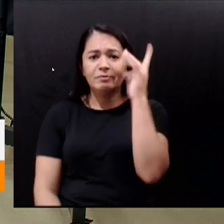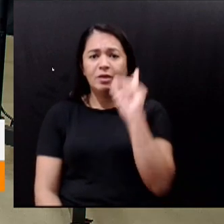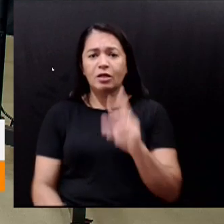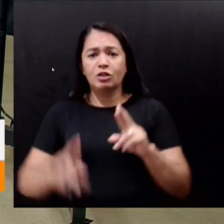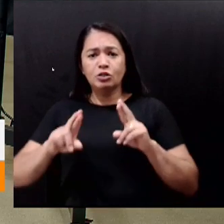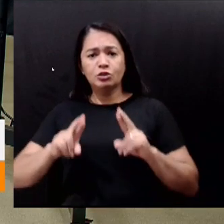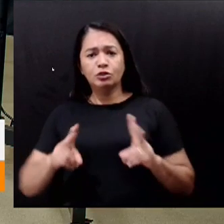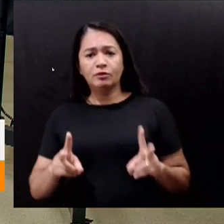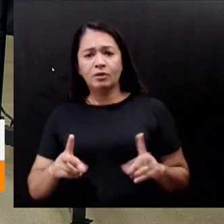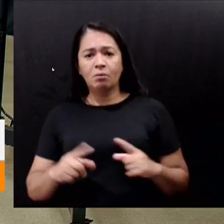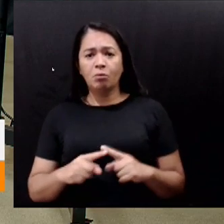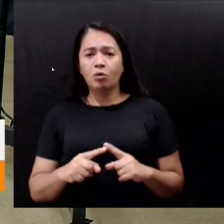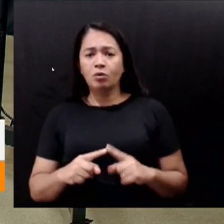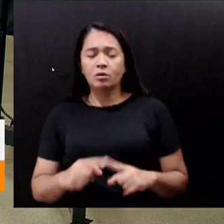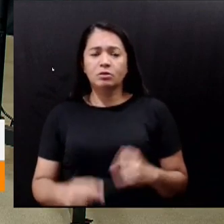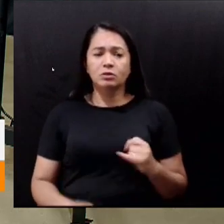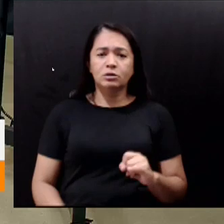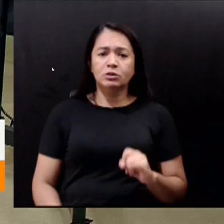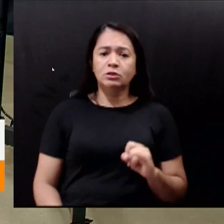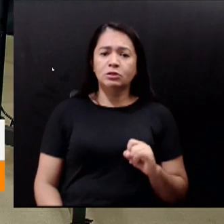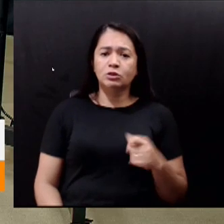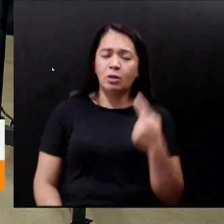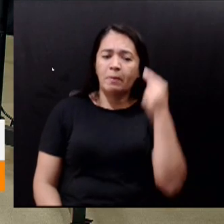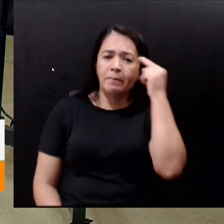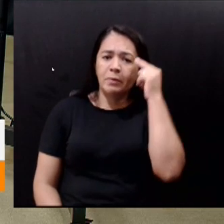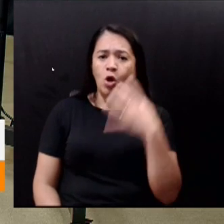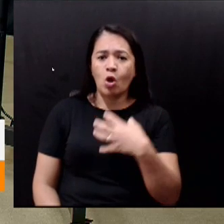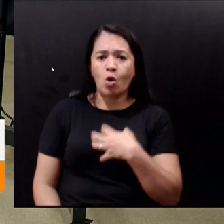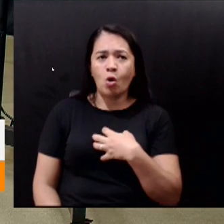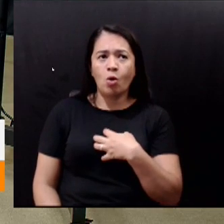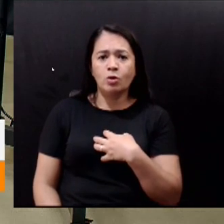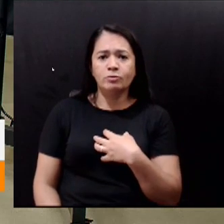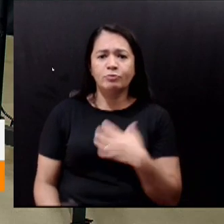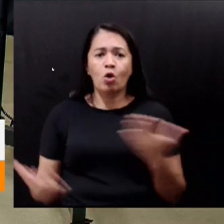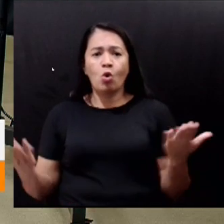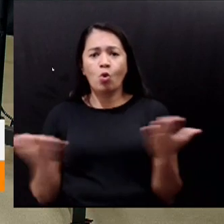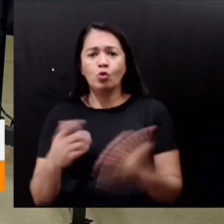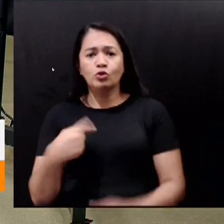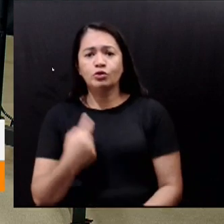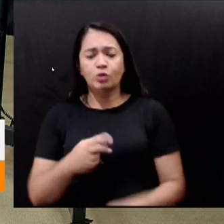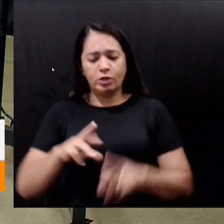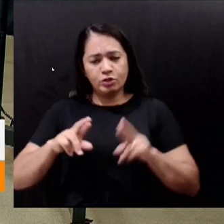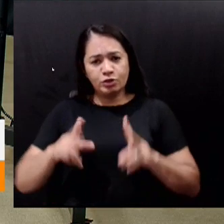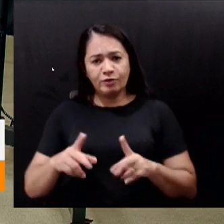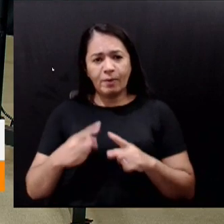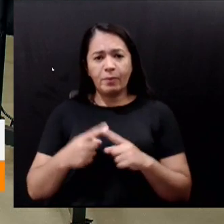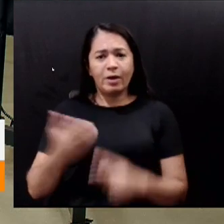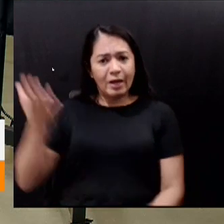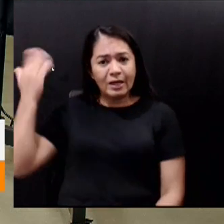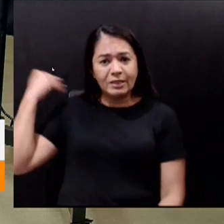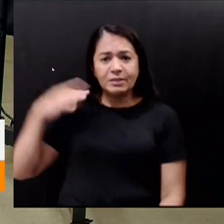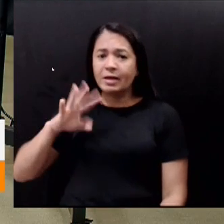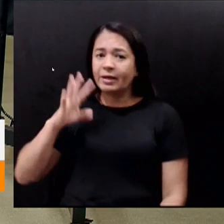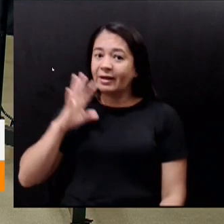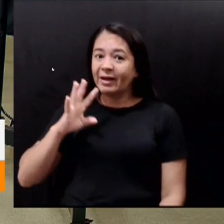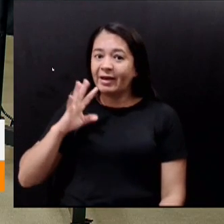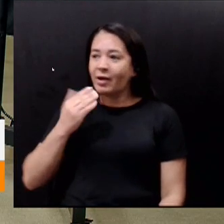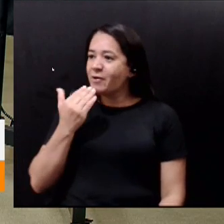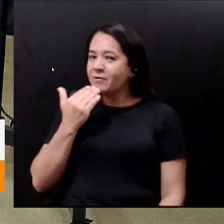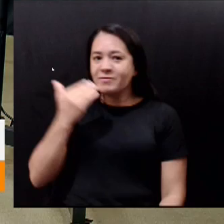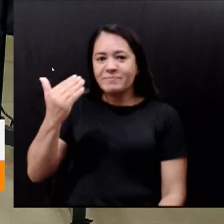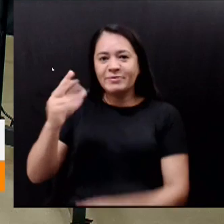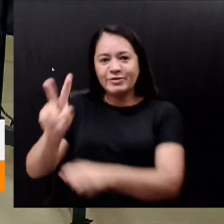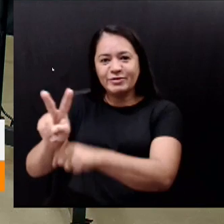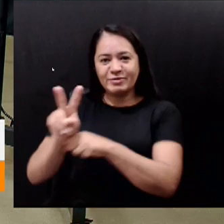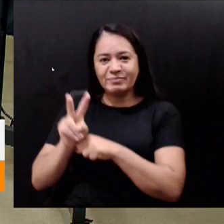para pensar, hoje nós somos diferentes. Antigamente era legal e normal você pedir uma xícara de açúcar para o seu vizinho, mas